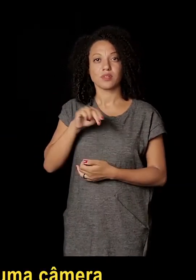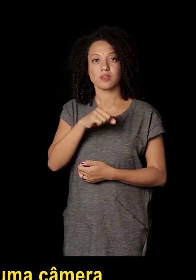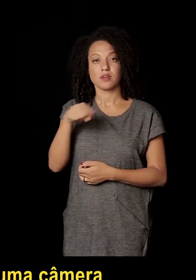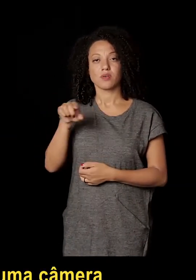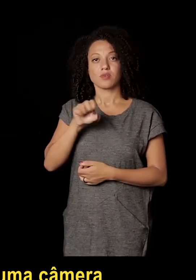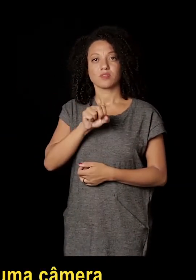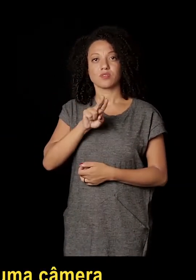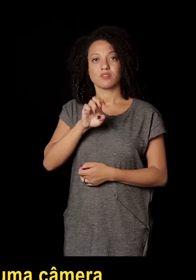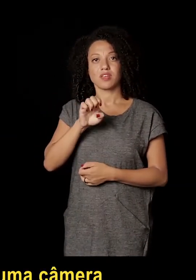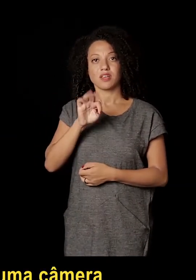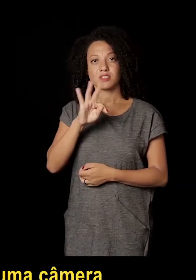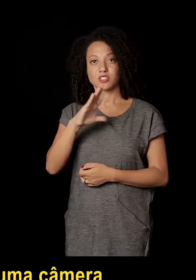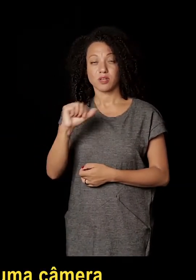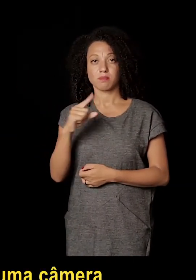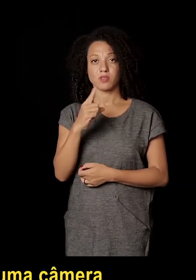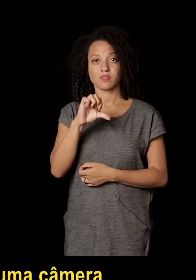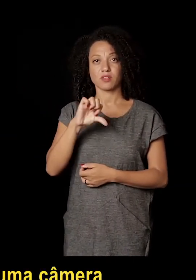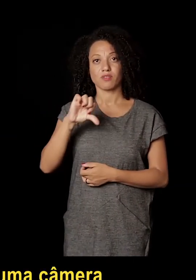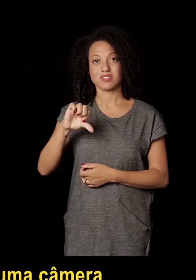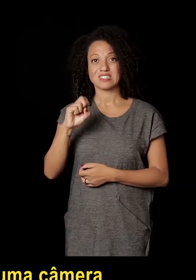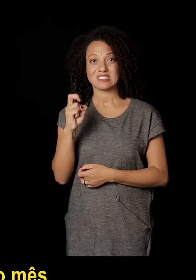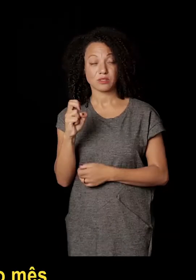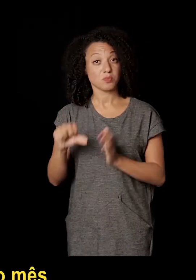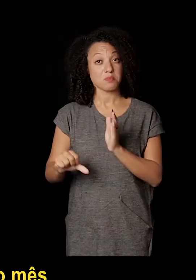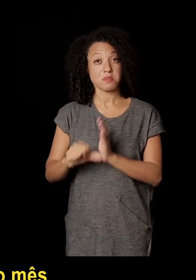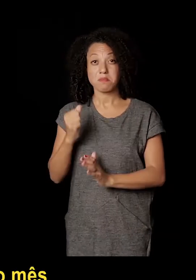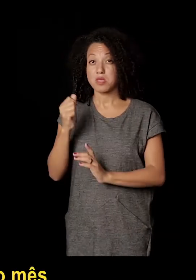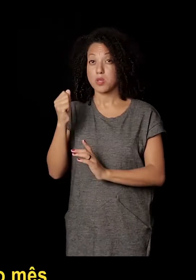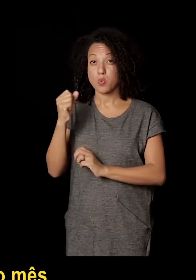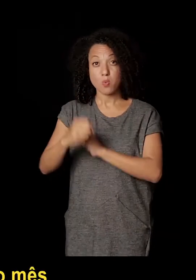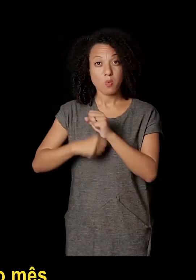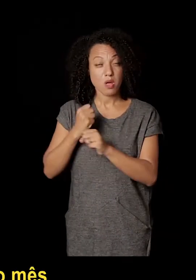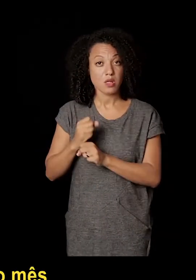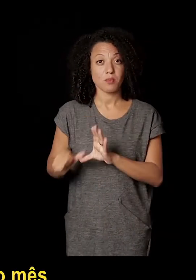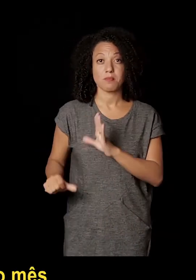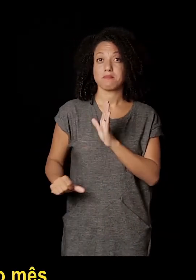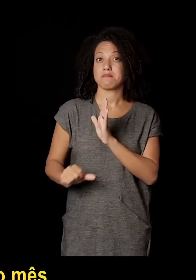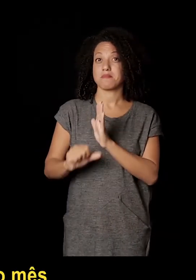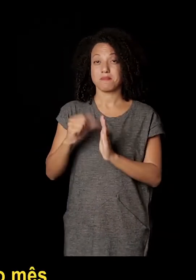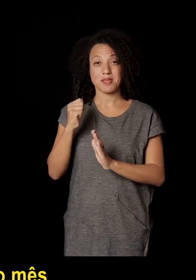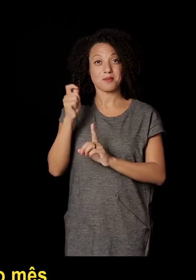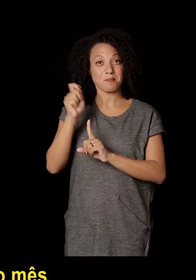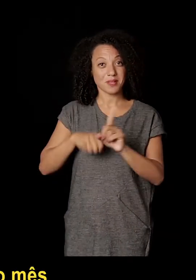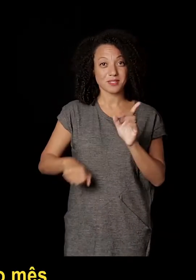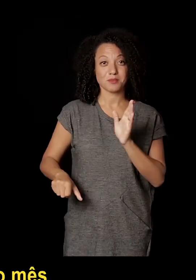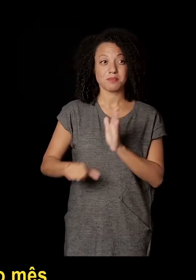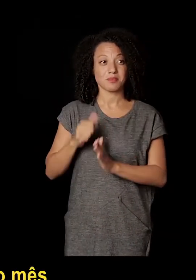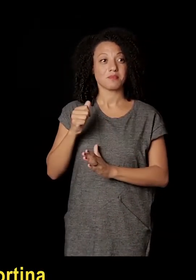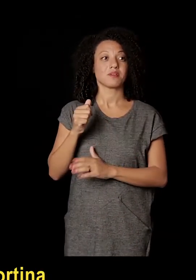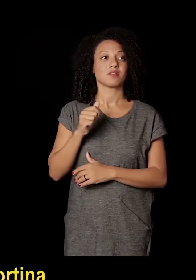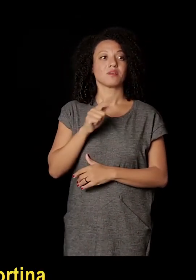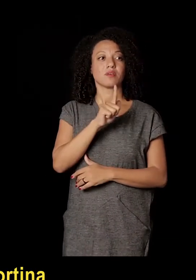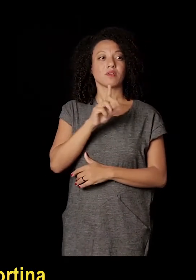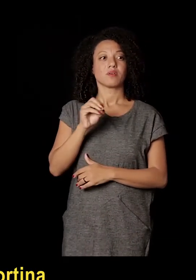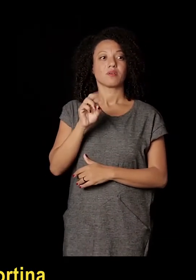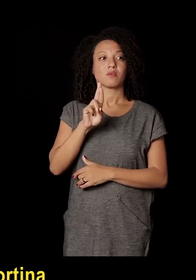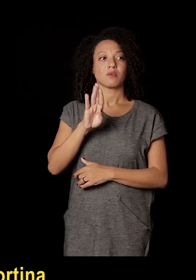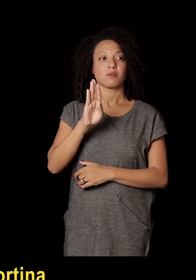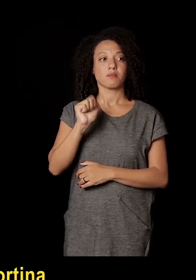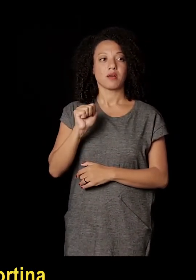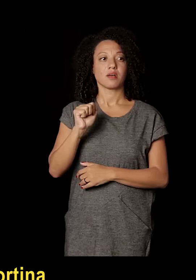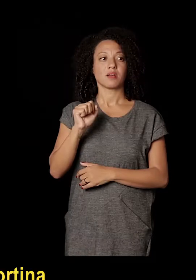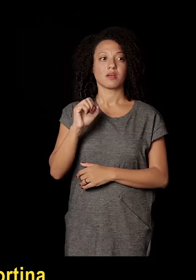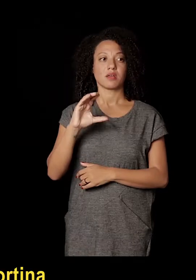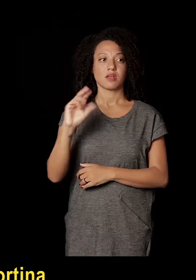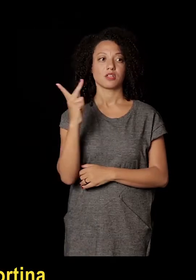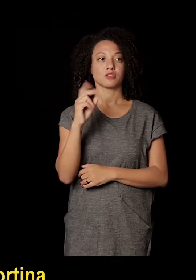em 1985, então, primeiro ano, primeiro mês do primeiro governo do Gorbachev, que daria o início ao fim da Cortina